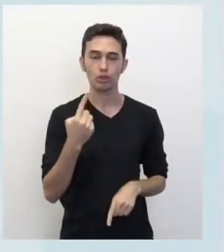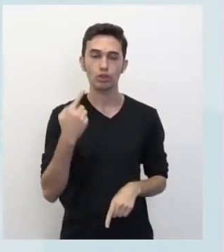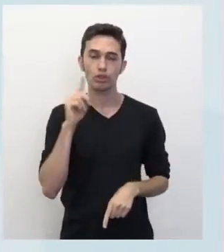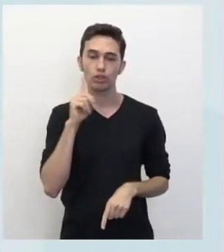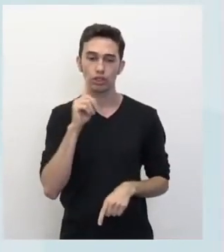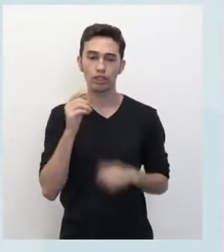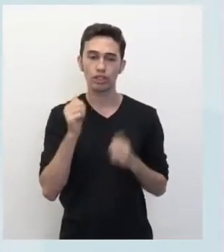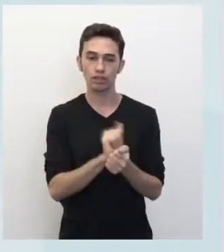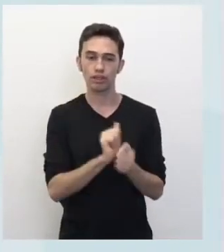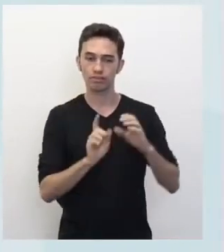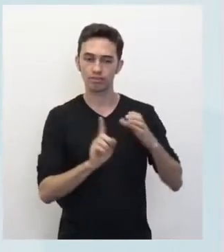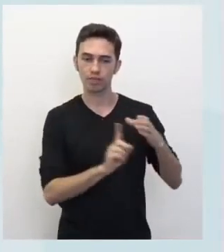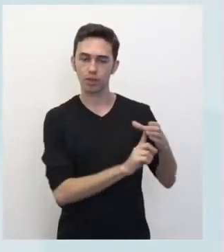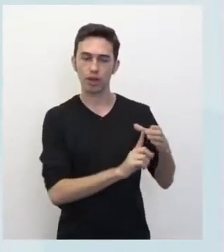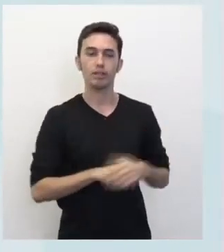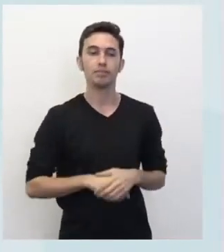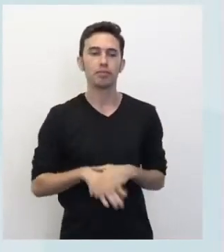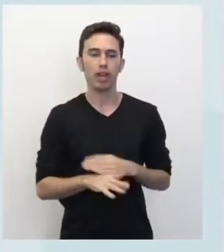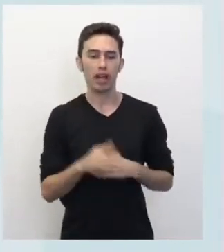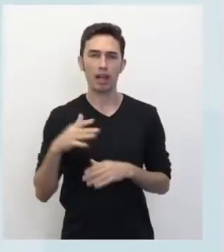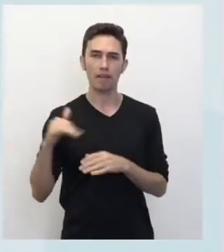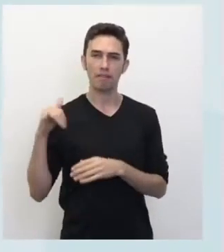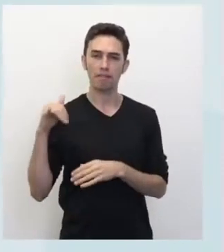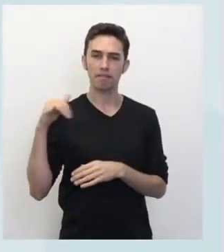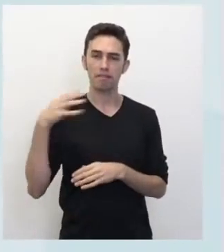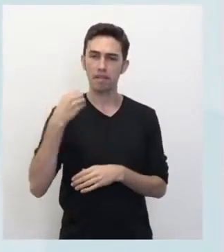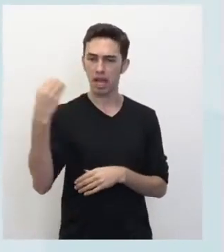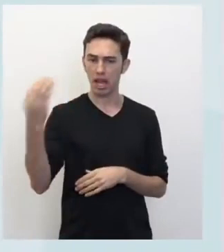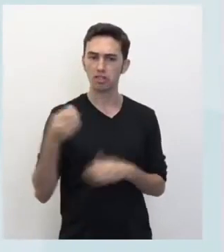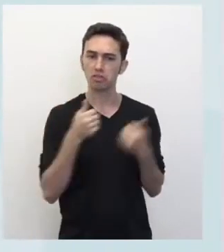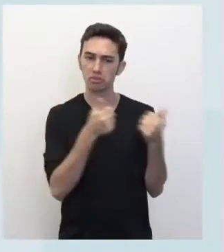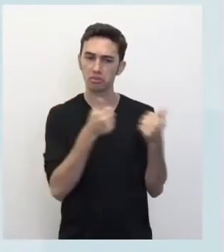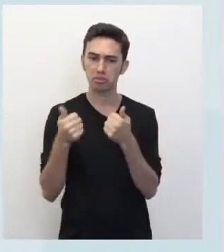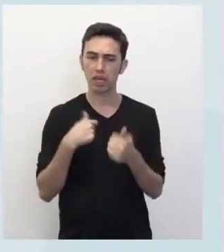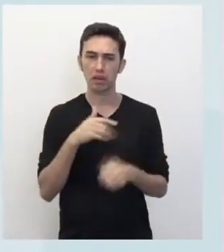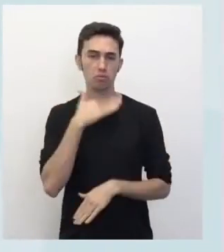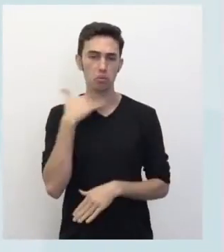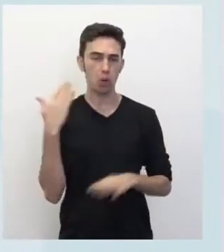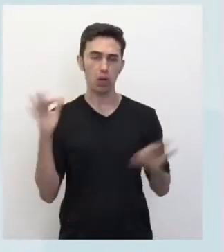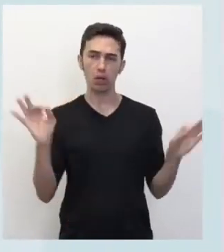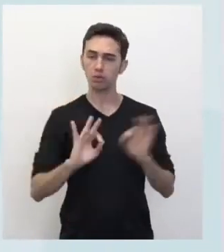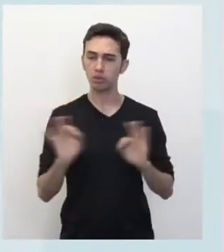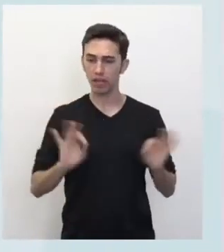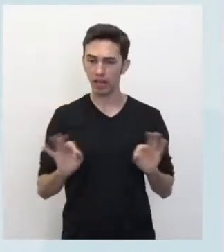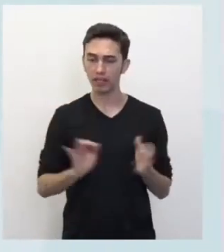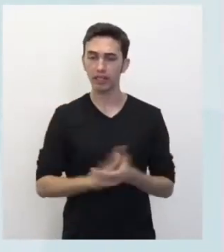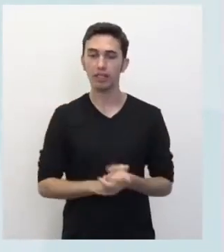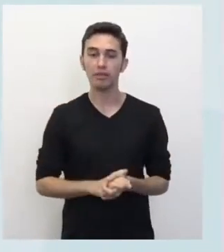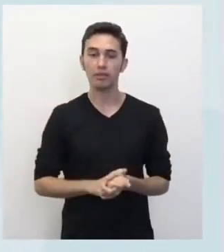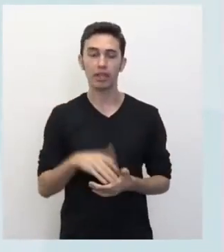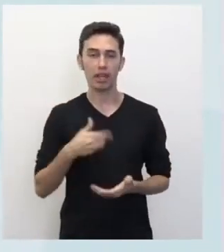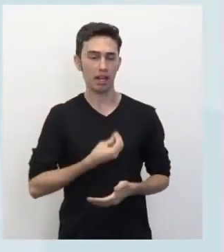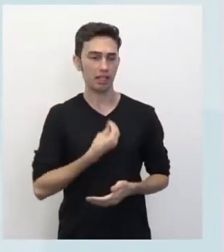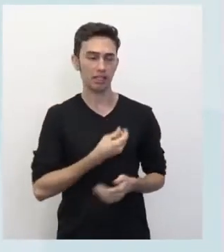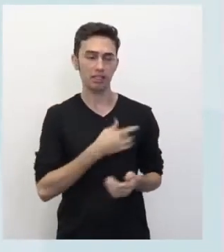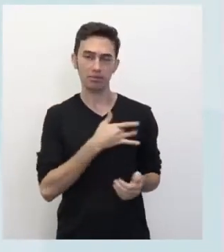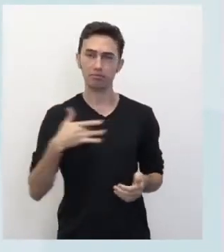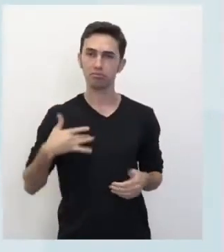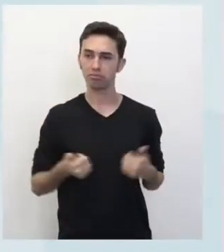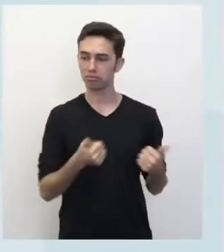das ararinhas foi bem sucedida, não houve mortalidade e as aves chegaram em ótimo estado de